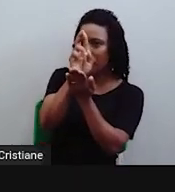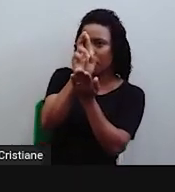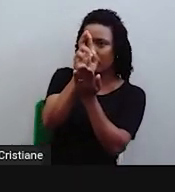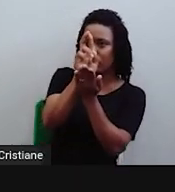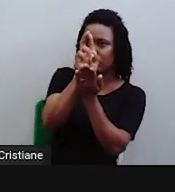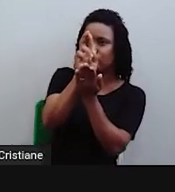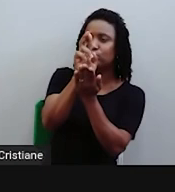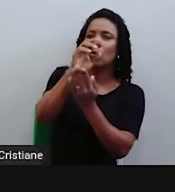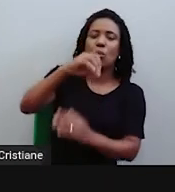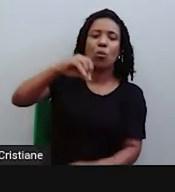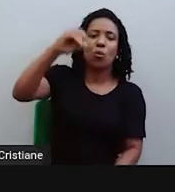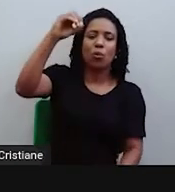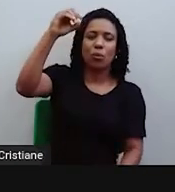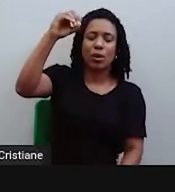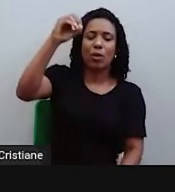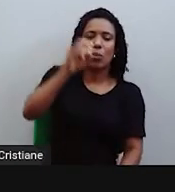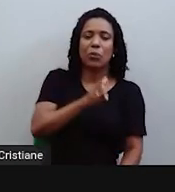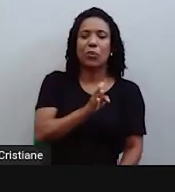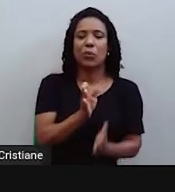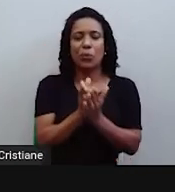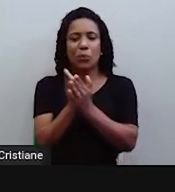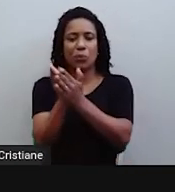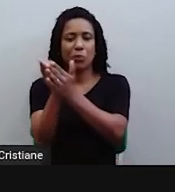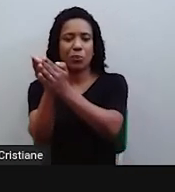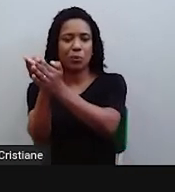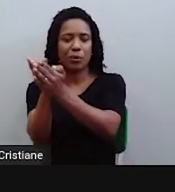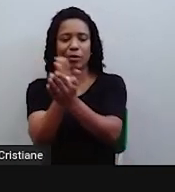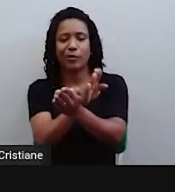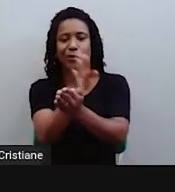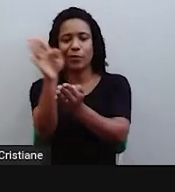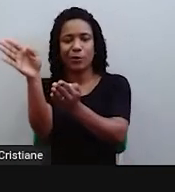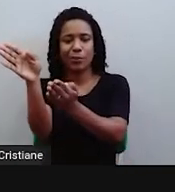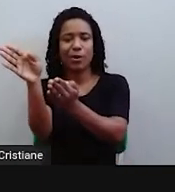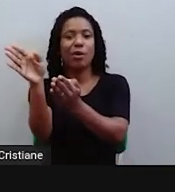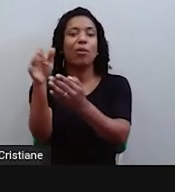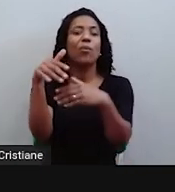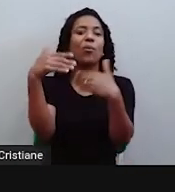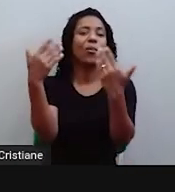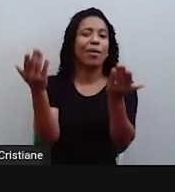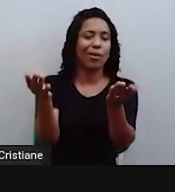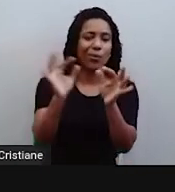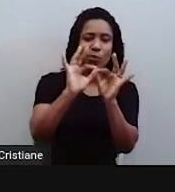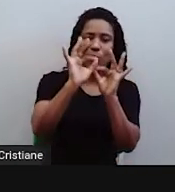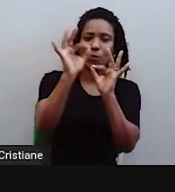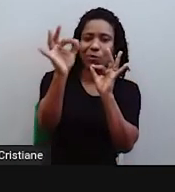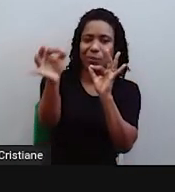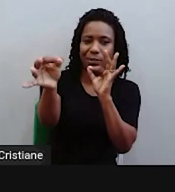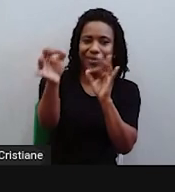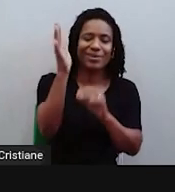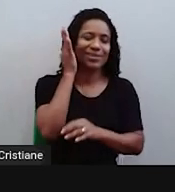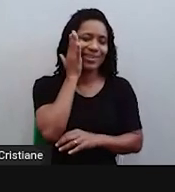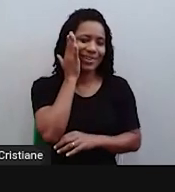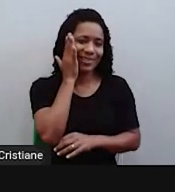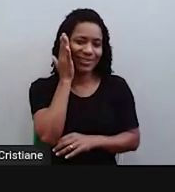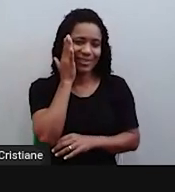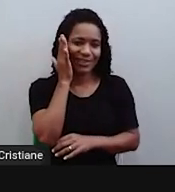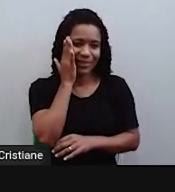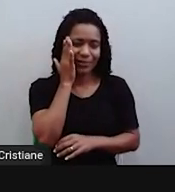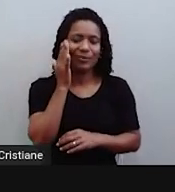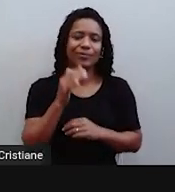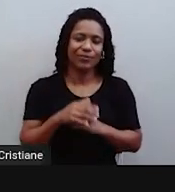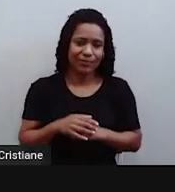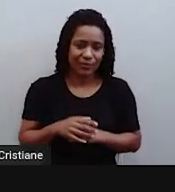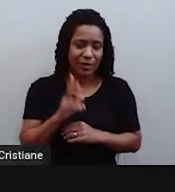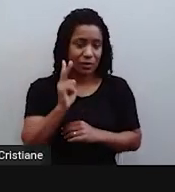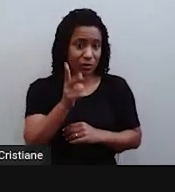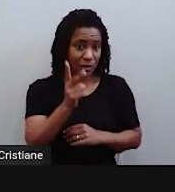quantos graus, né, aumentou ou diminuiu, ou o que você precisa para chegar. E aí era, sempre utilizava um astro,